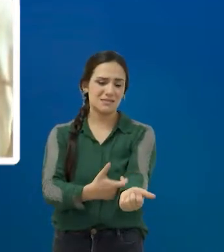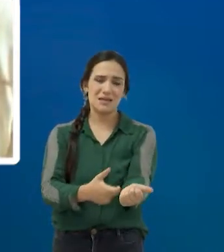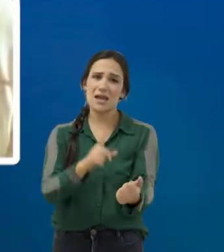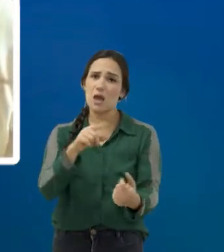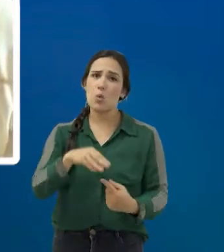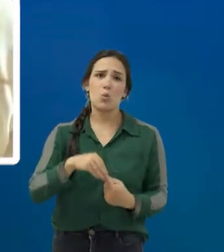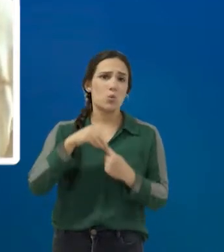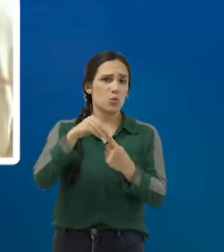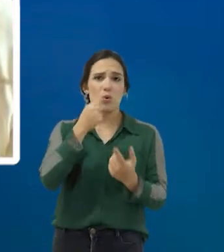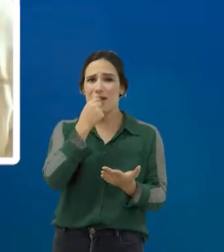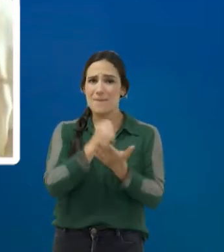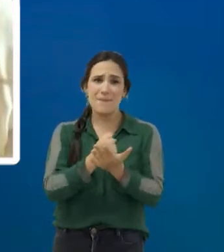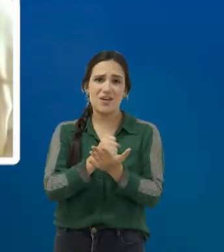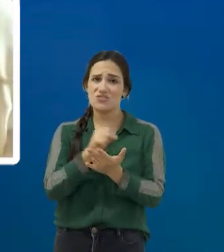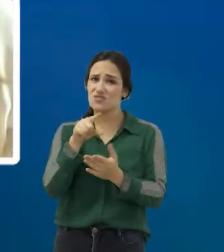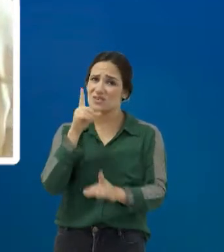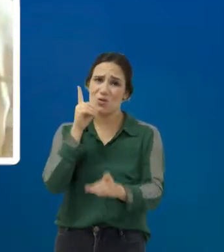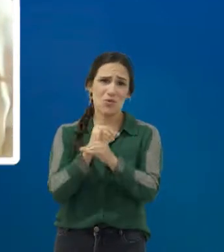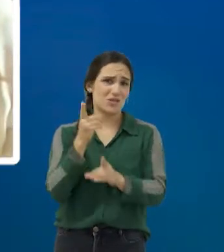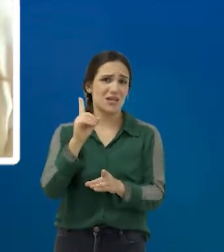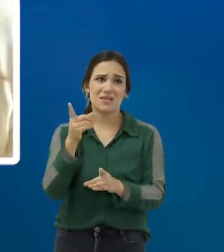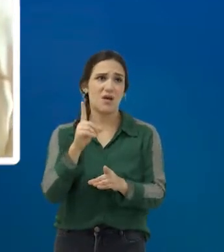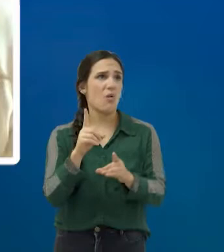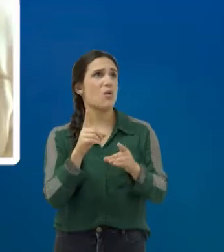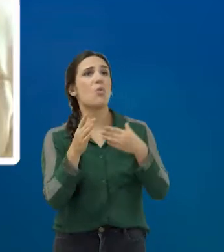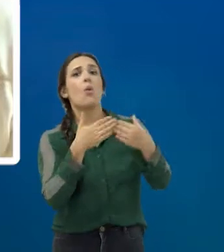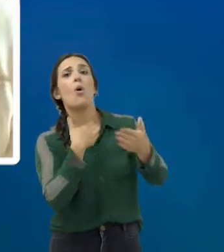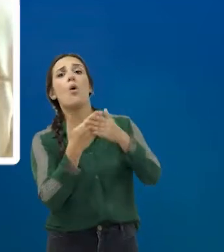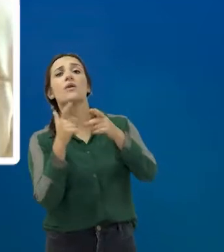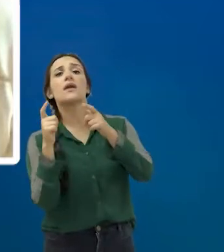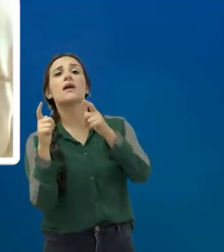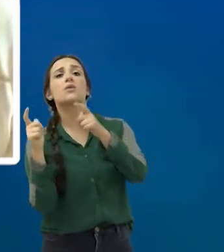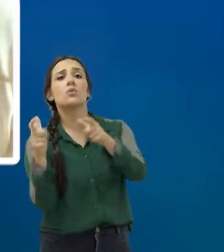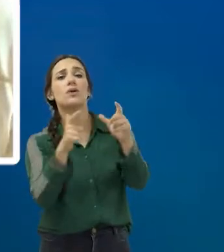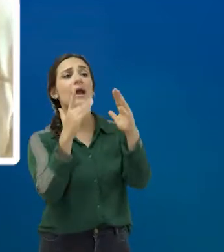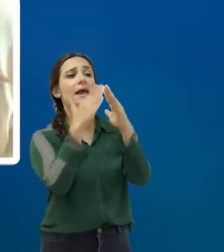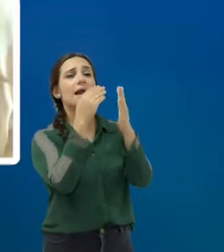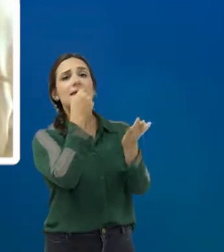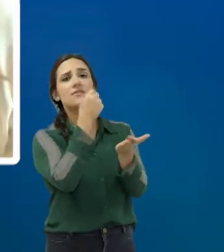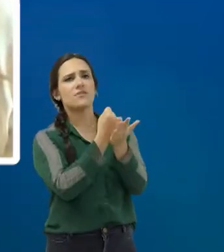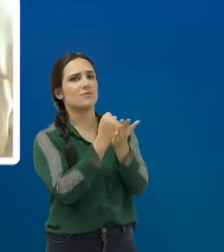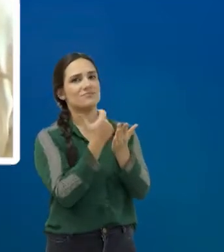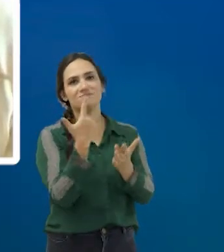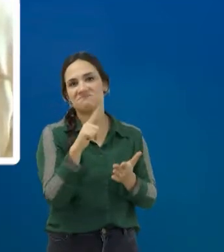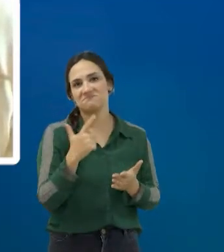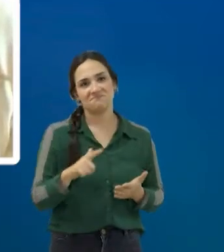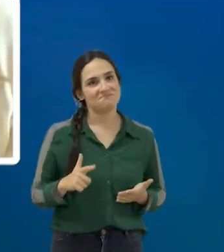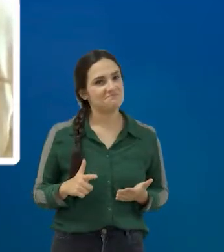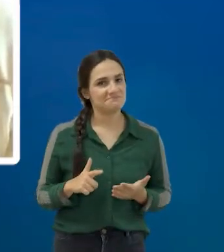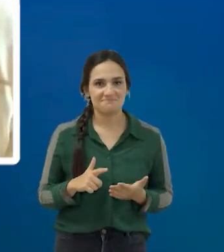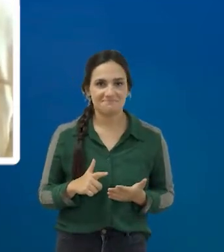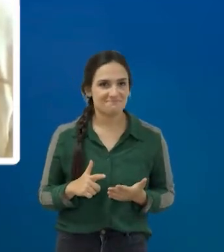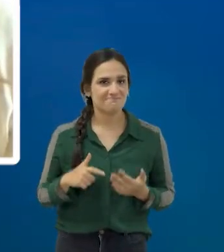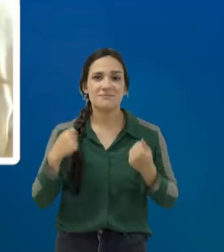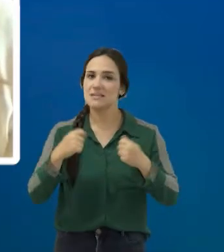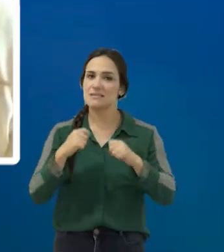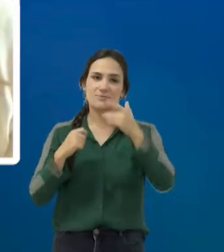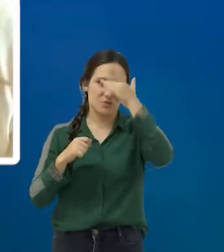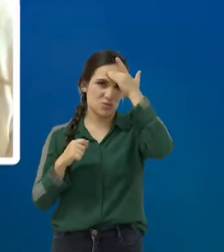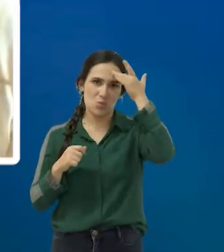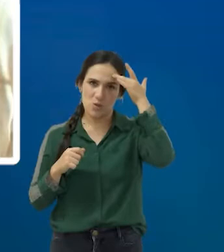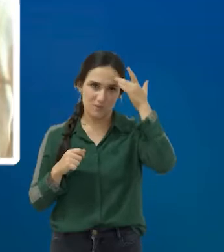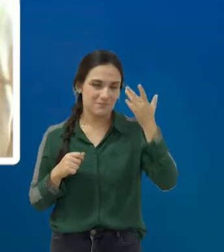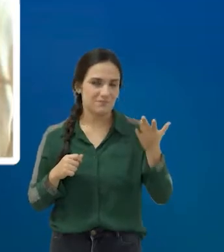prateleira de farmácia, né? Você depende da doação do seu semelhante para restabelecer a saúde daquele